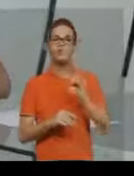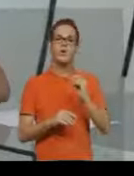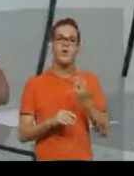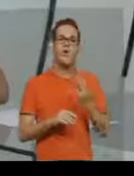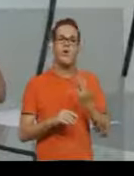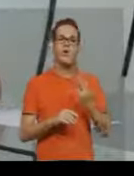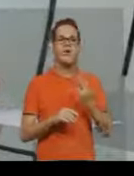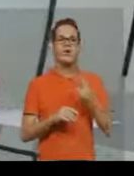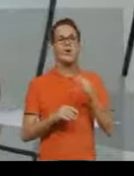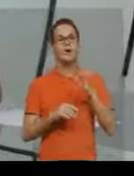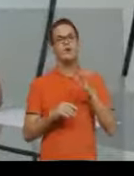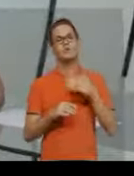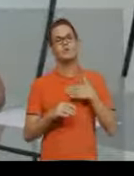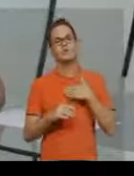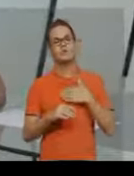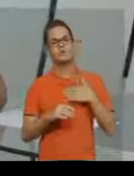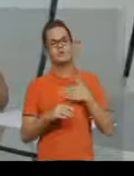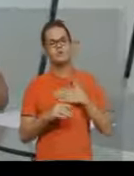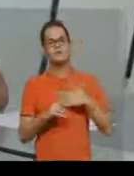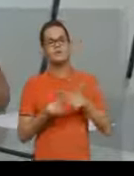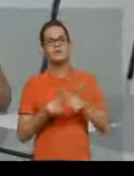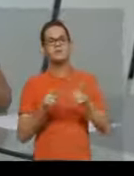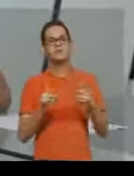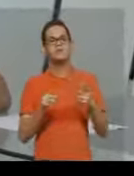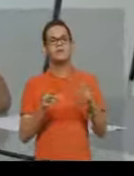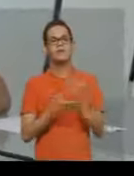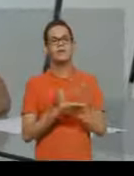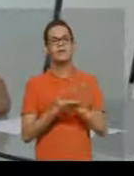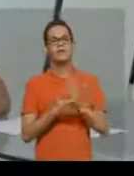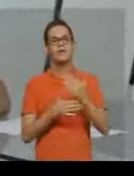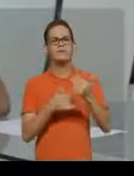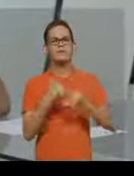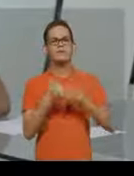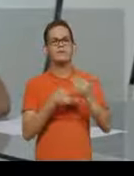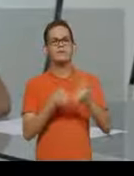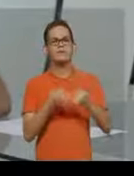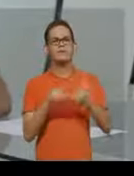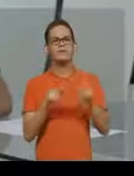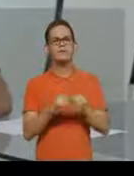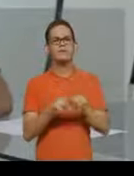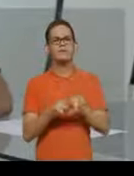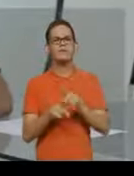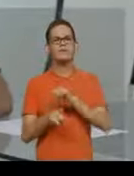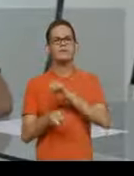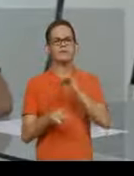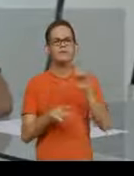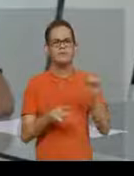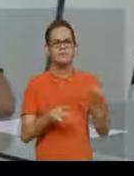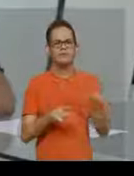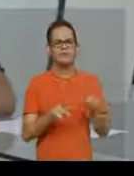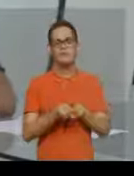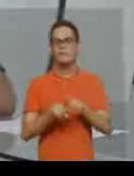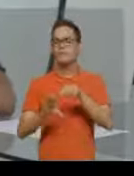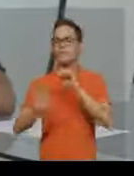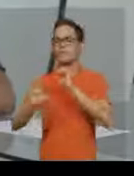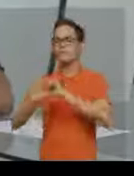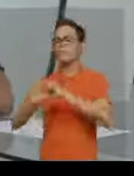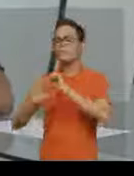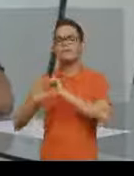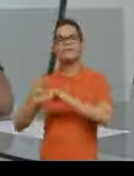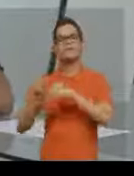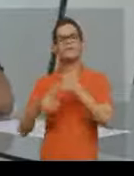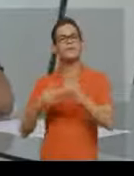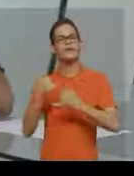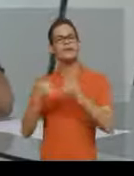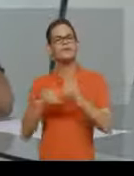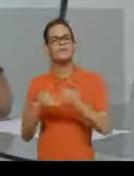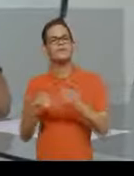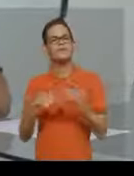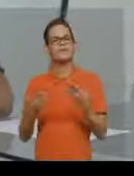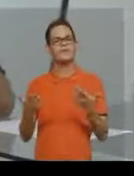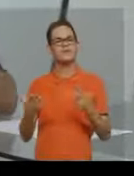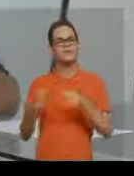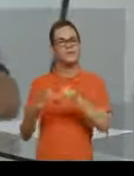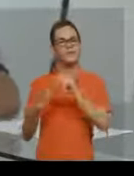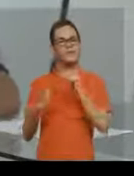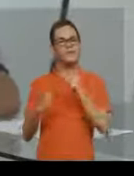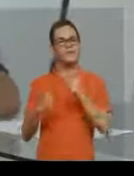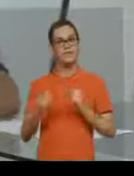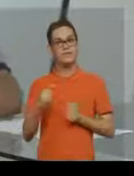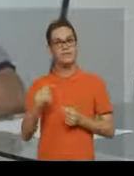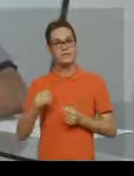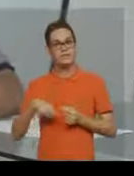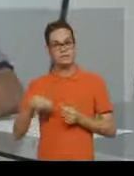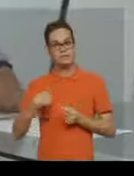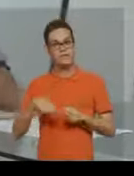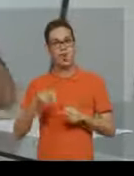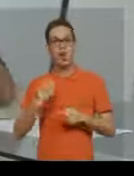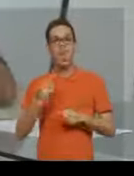travessuras, doçuras ou travessuras. As crianças se fantasiam nesse dia, vai de porta em porta, e ali você vai escolher se você vai ter travessura